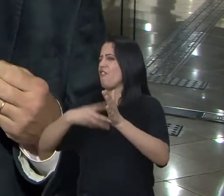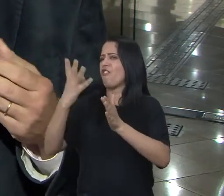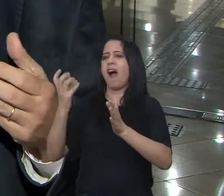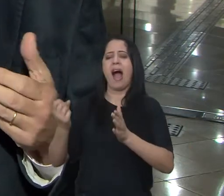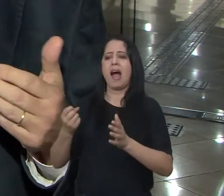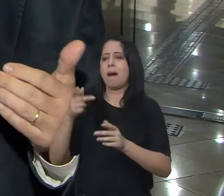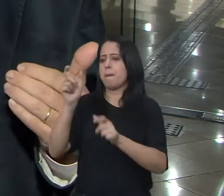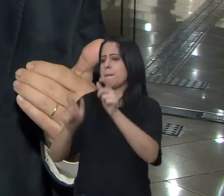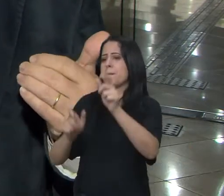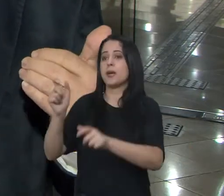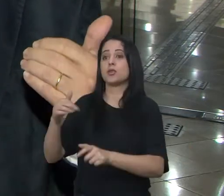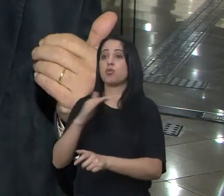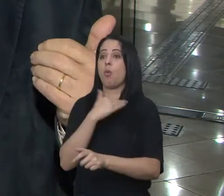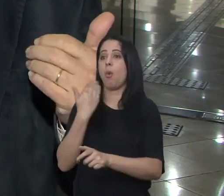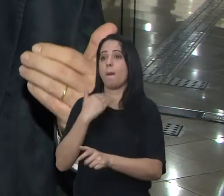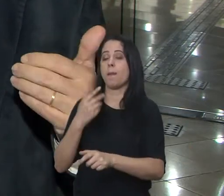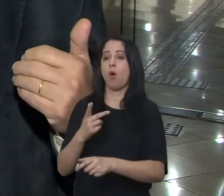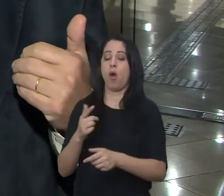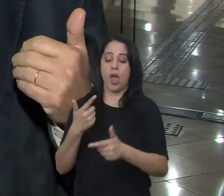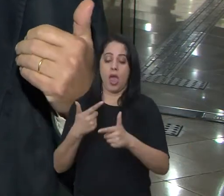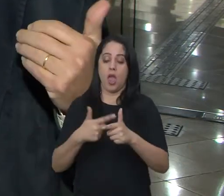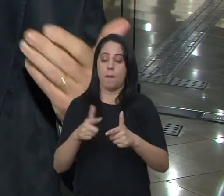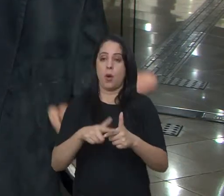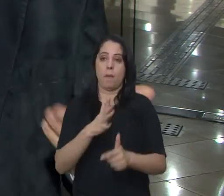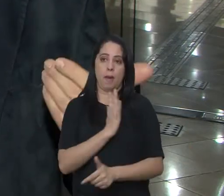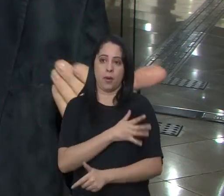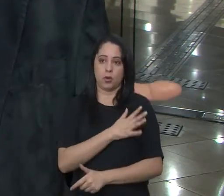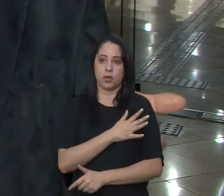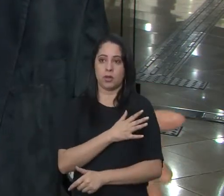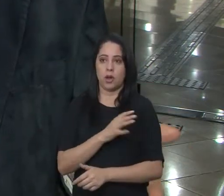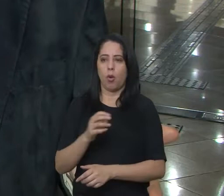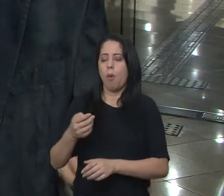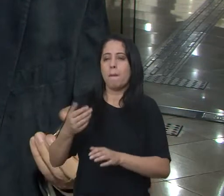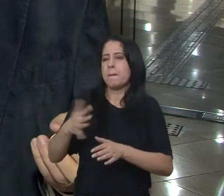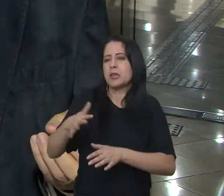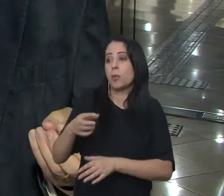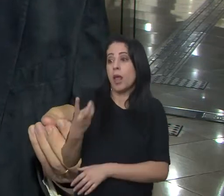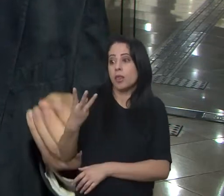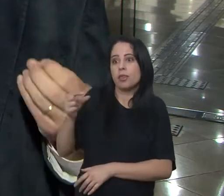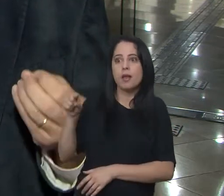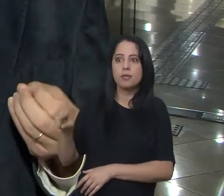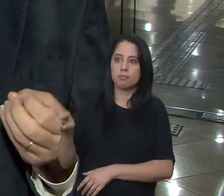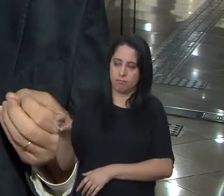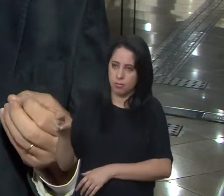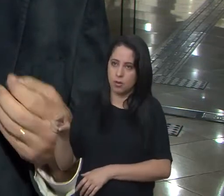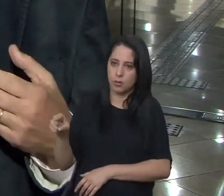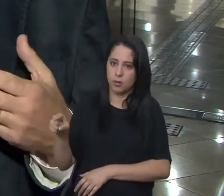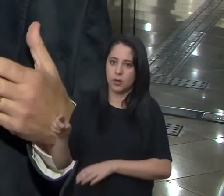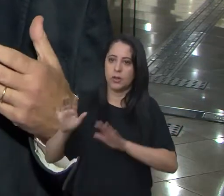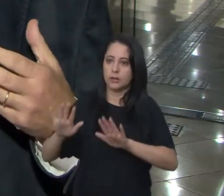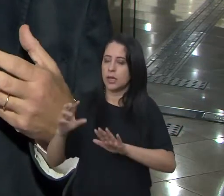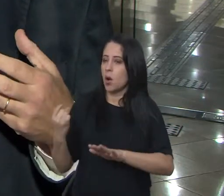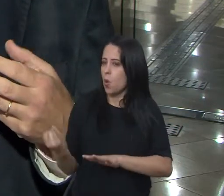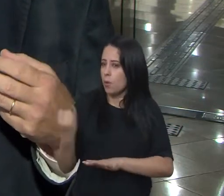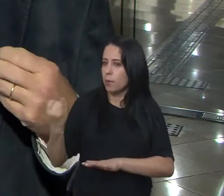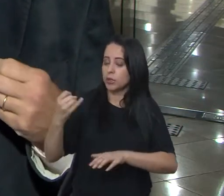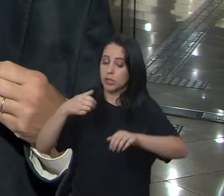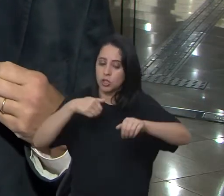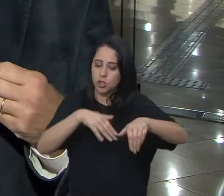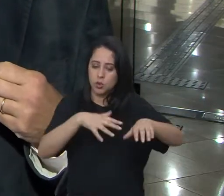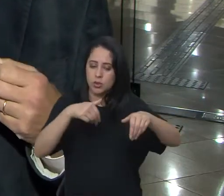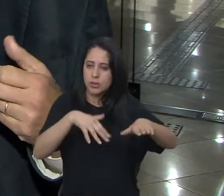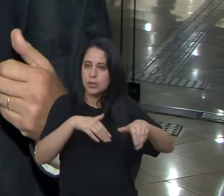cardiovasculares. No Brasil, em torno de 300 mil mortes ano. Então é muito importante, no Setembro